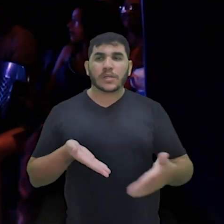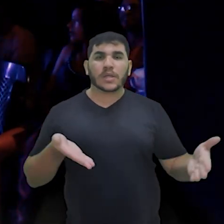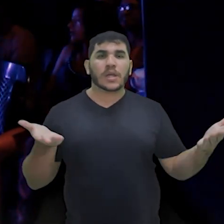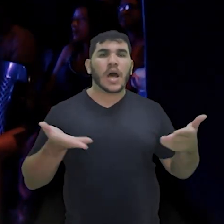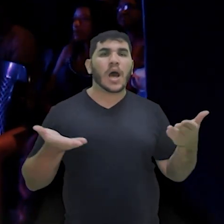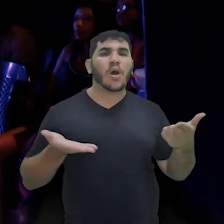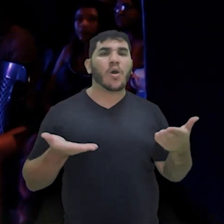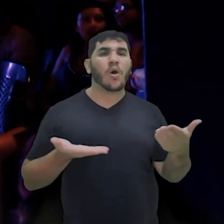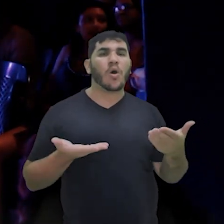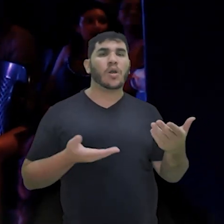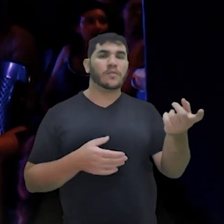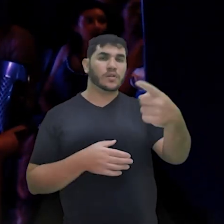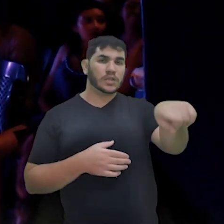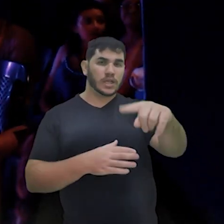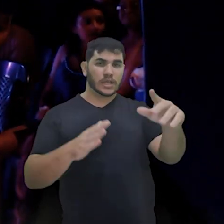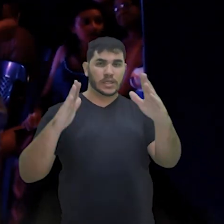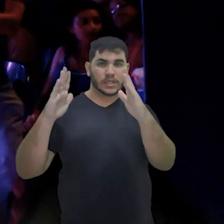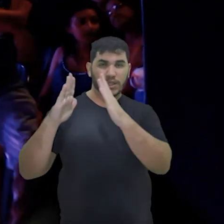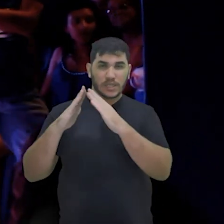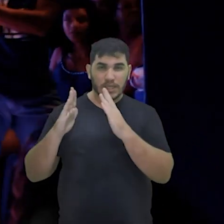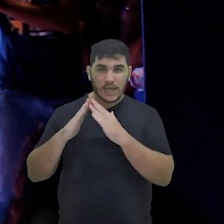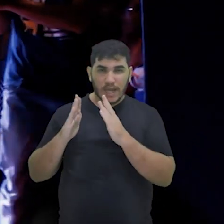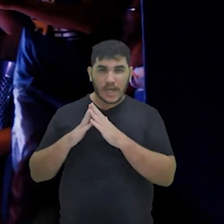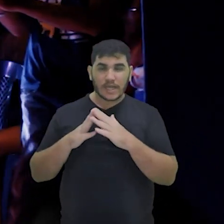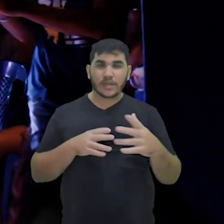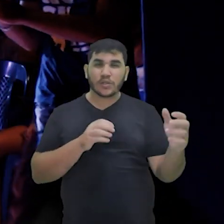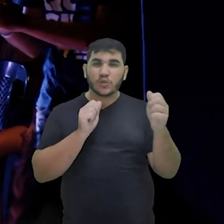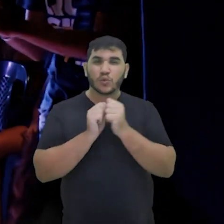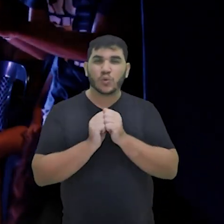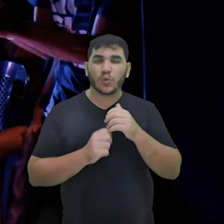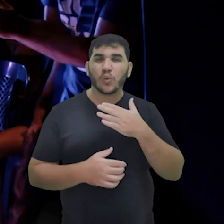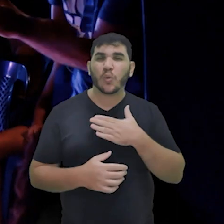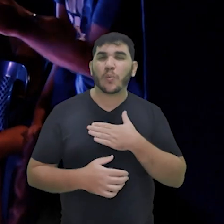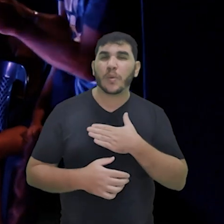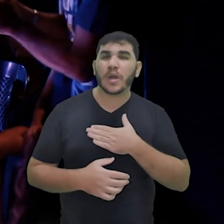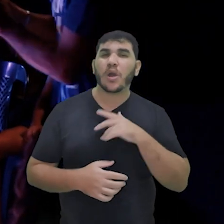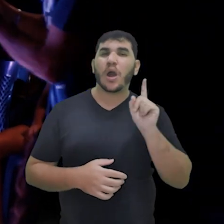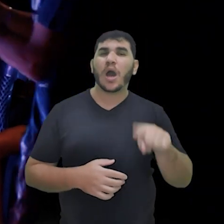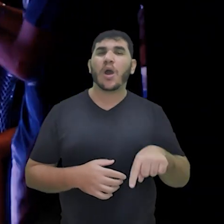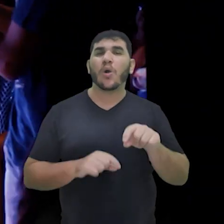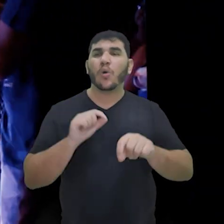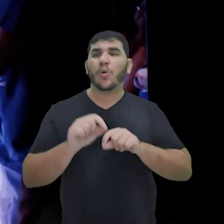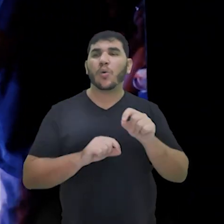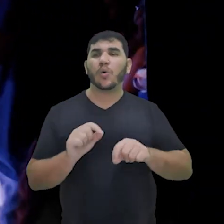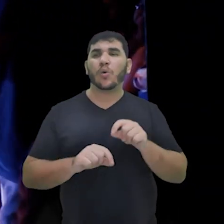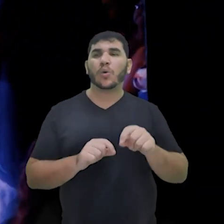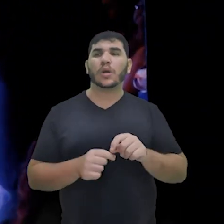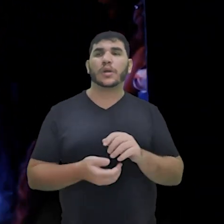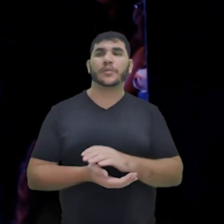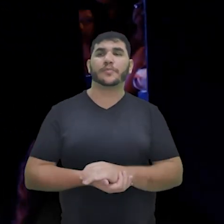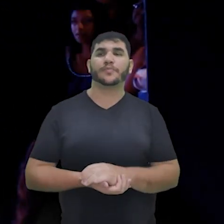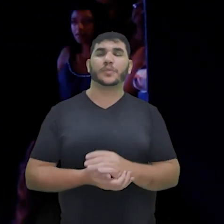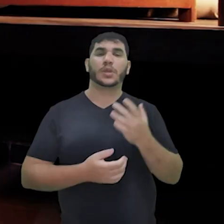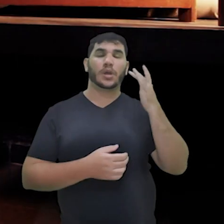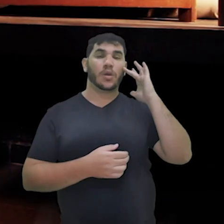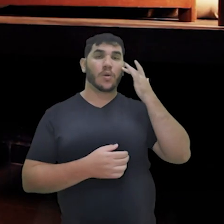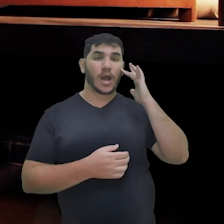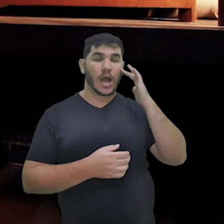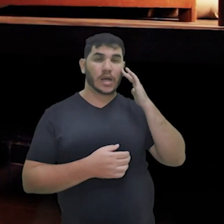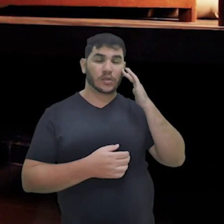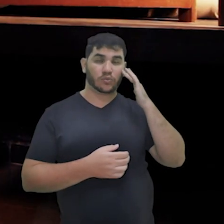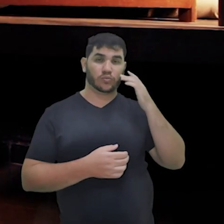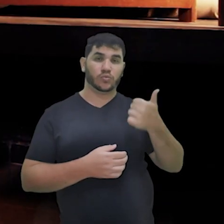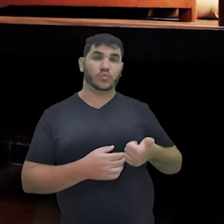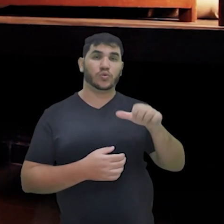Está começando agora pra você aí de casa, você fica ligadinho comigo. Está começando o Bagulho da Fantasia. No caminhar